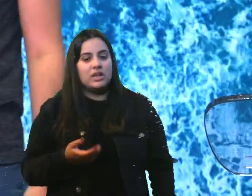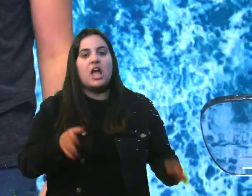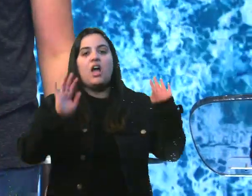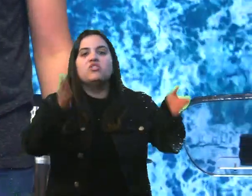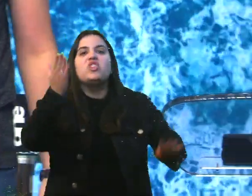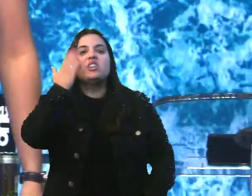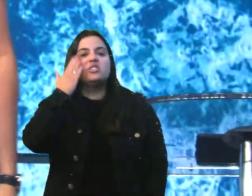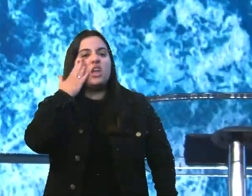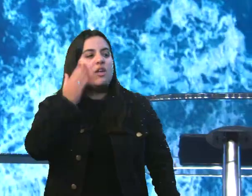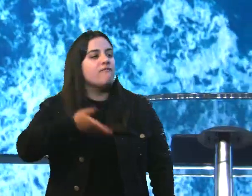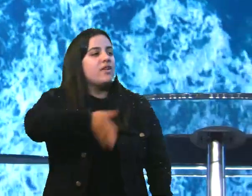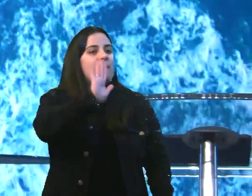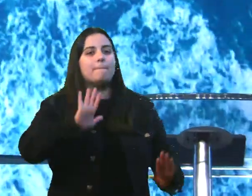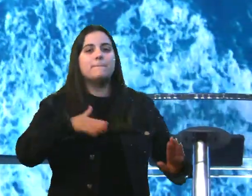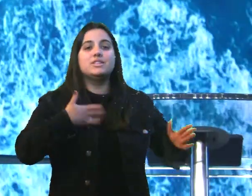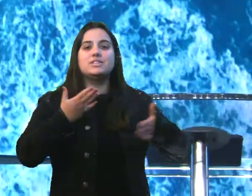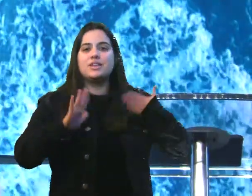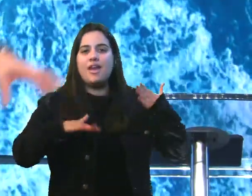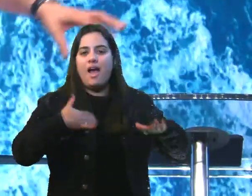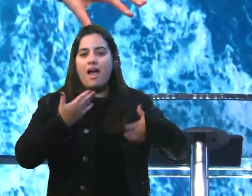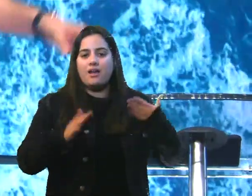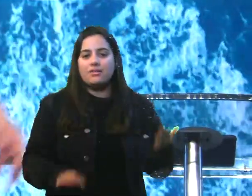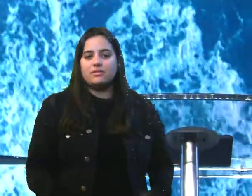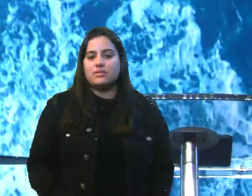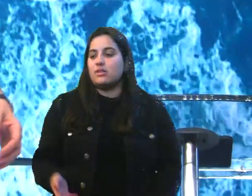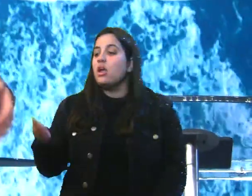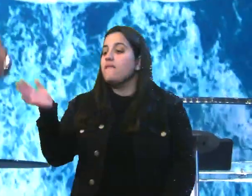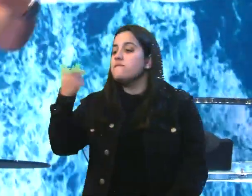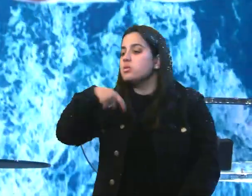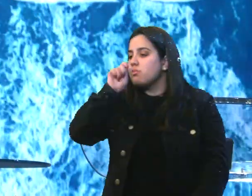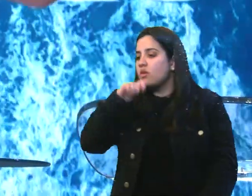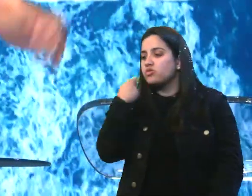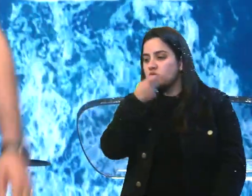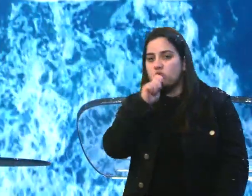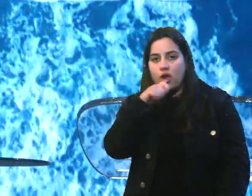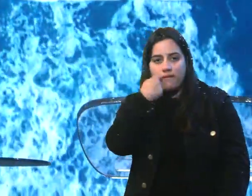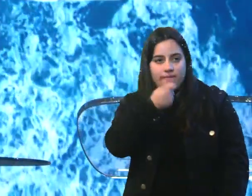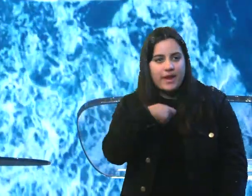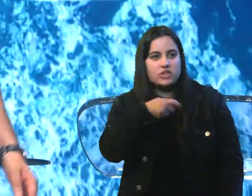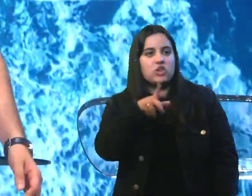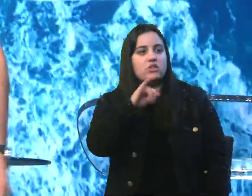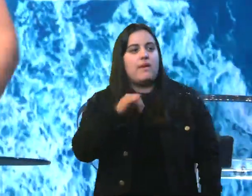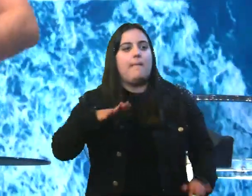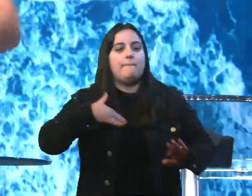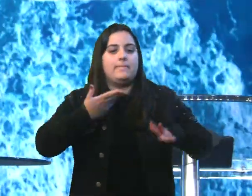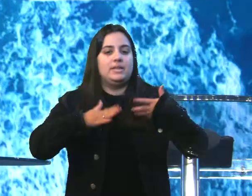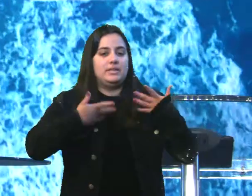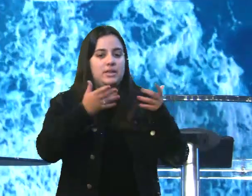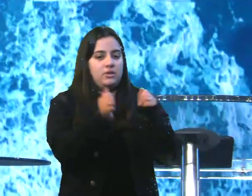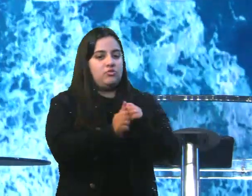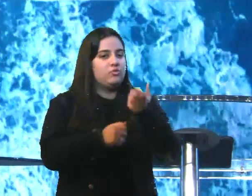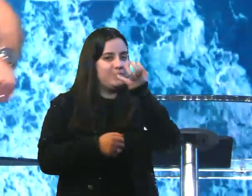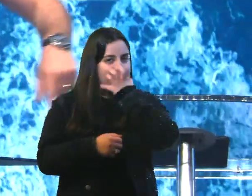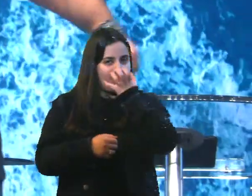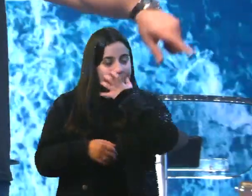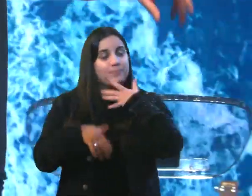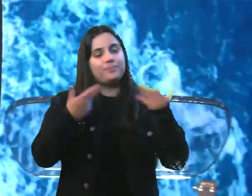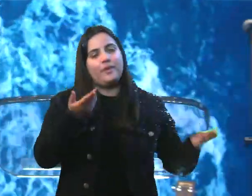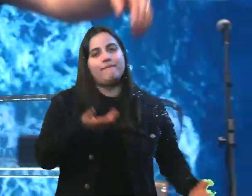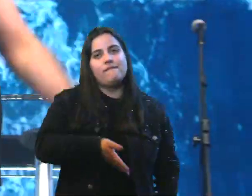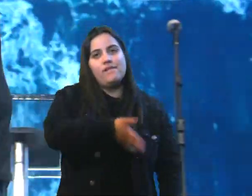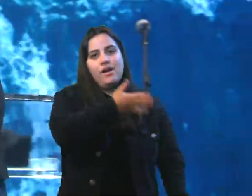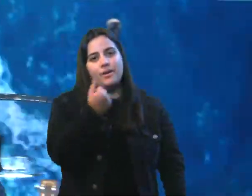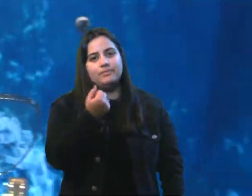sei, vamos levar ele para passear. Vamos tomar um sorvete depois do almoço, a gente vai levar a Kiara para passear. Botamos a coleira nela, fomos